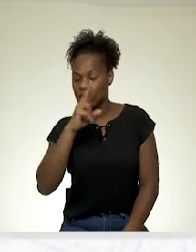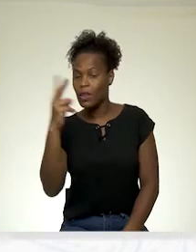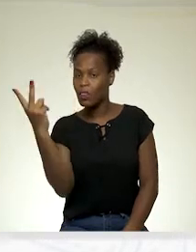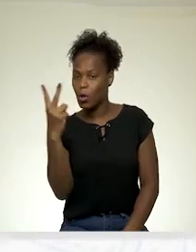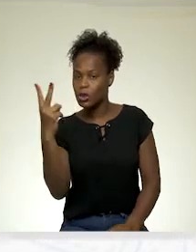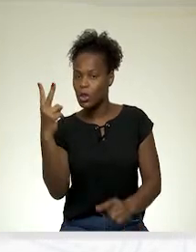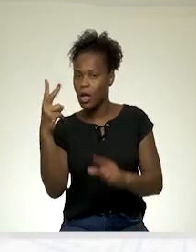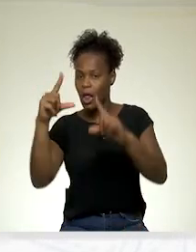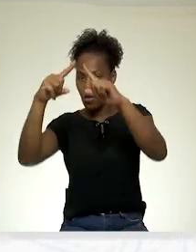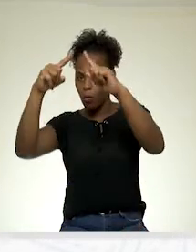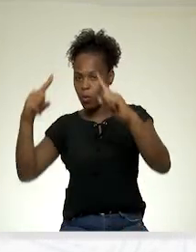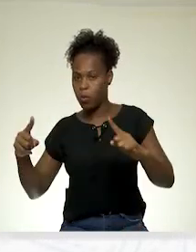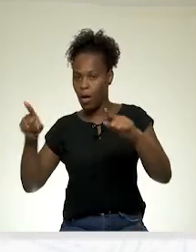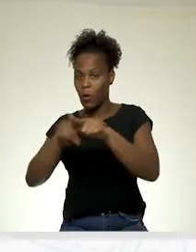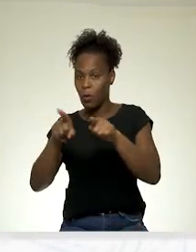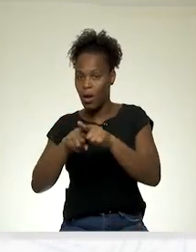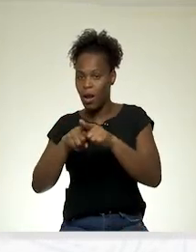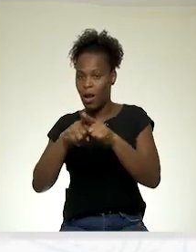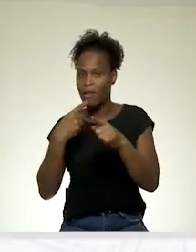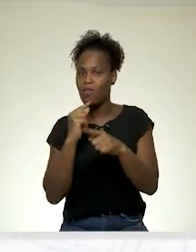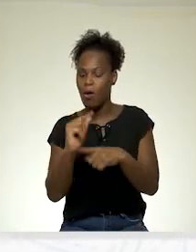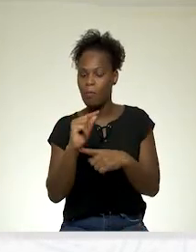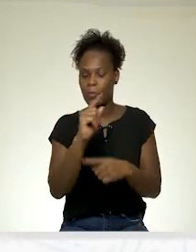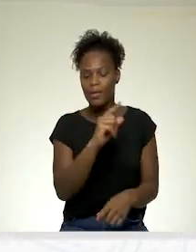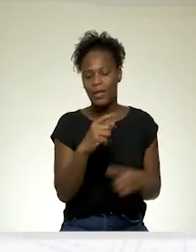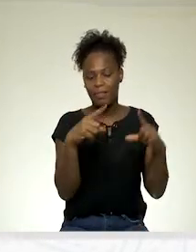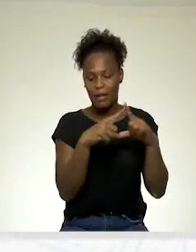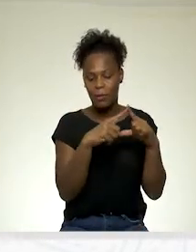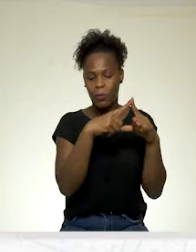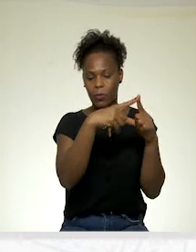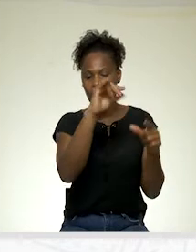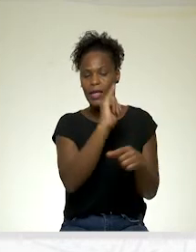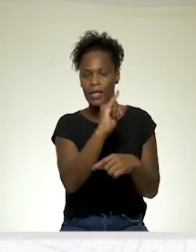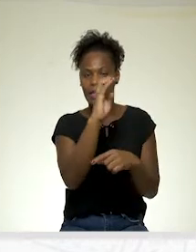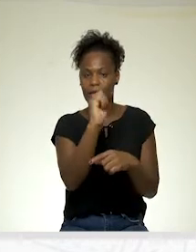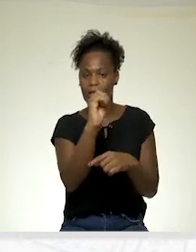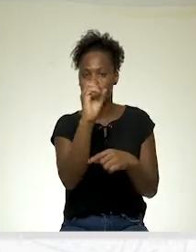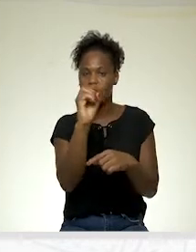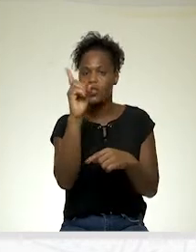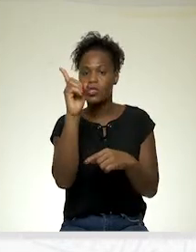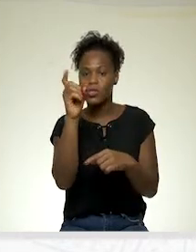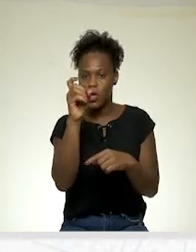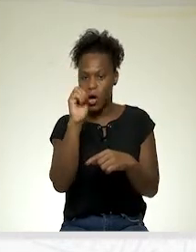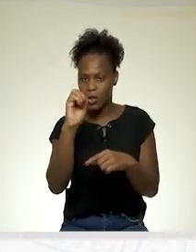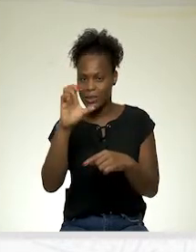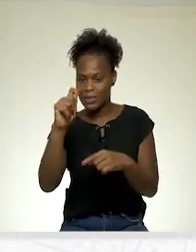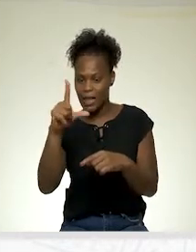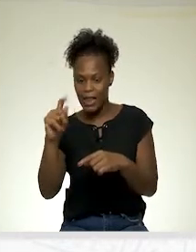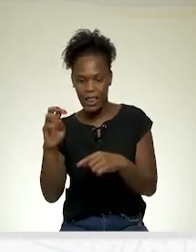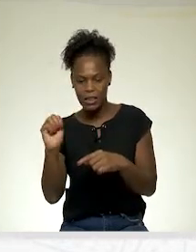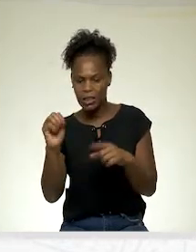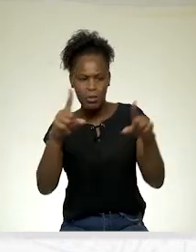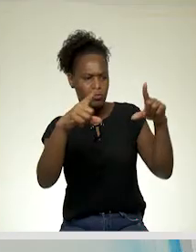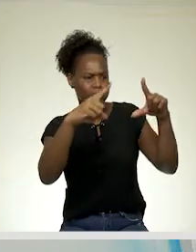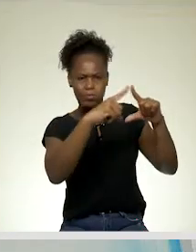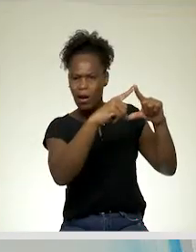diz-se triângulo isósceles. E se não tem nenhum lado igual, nesse